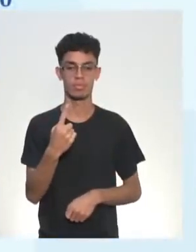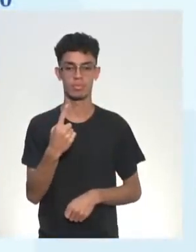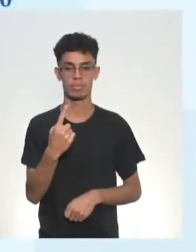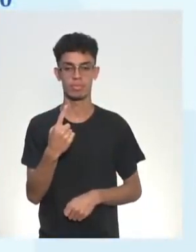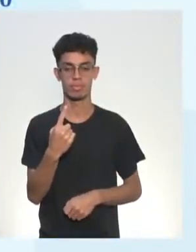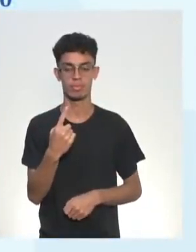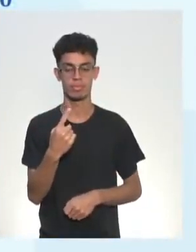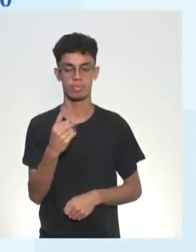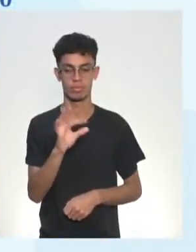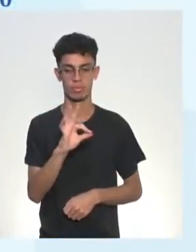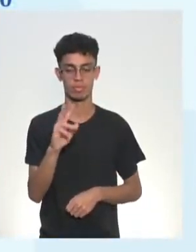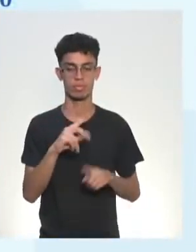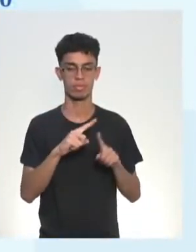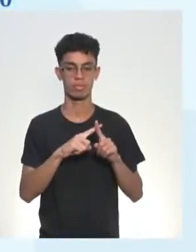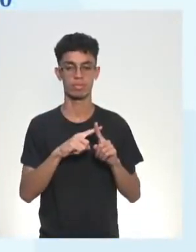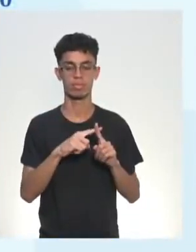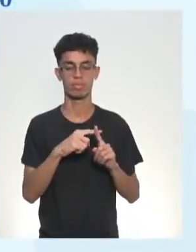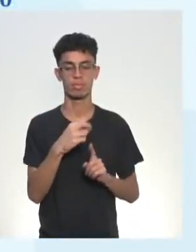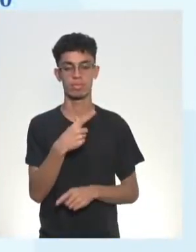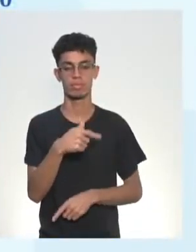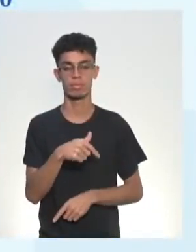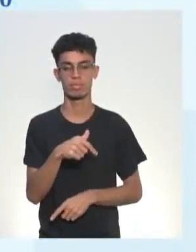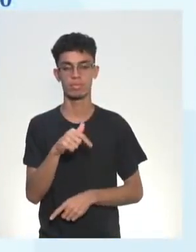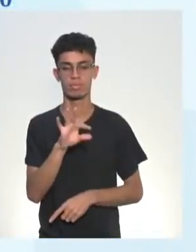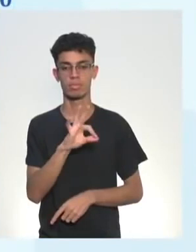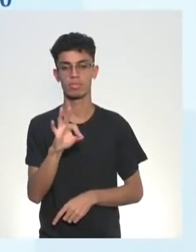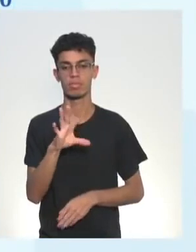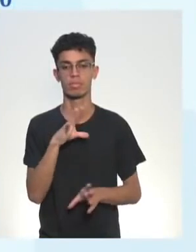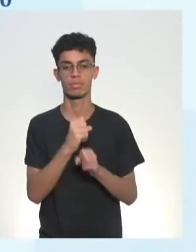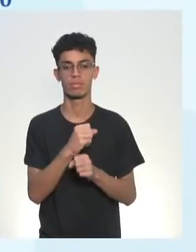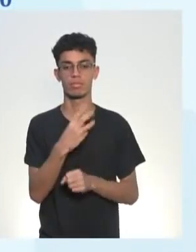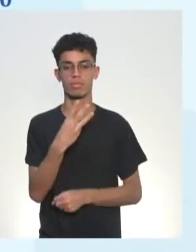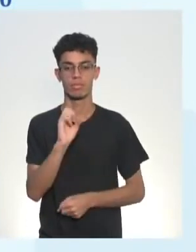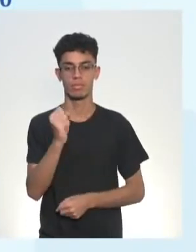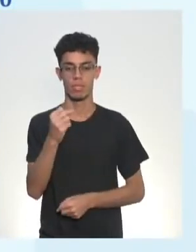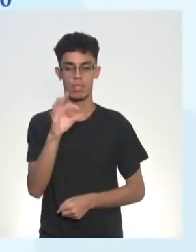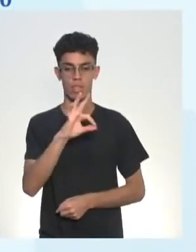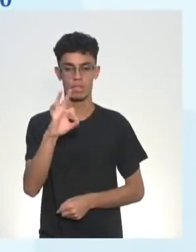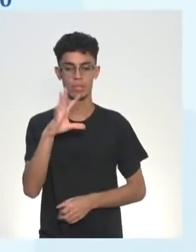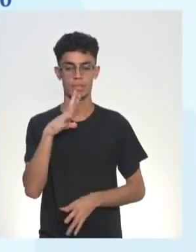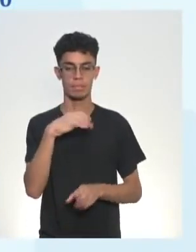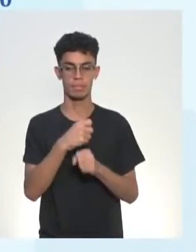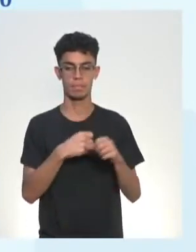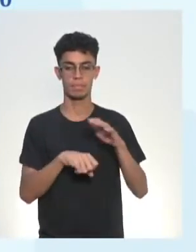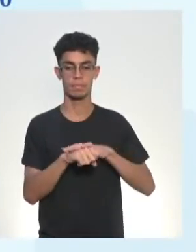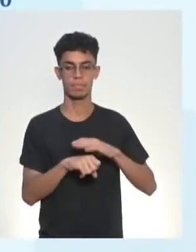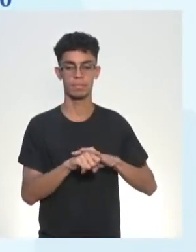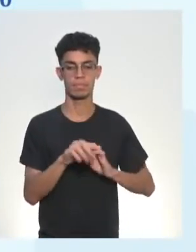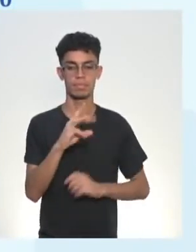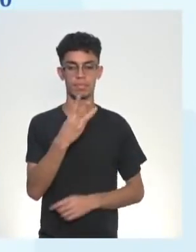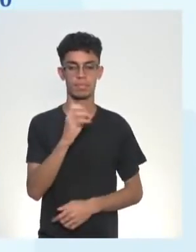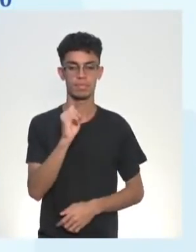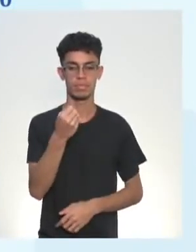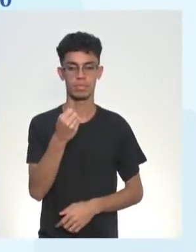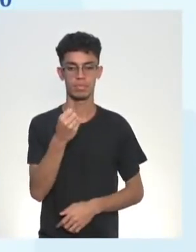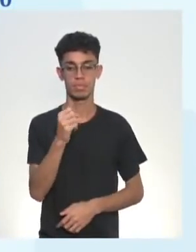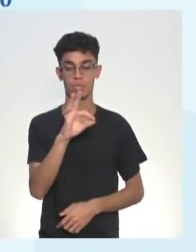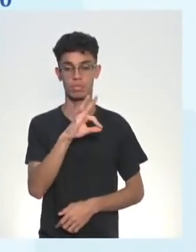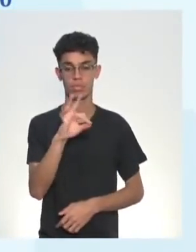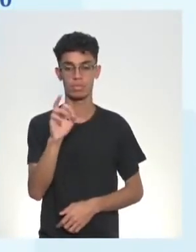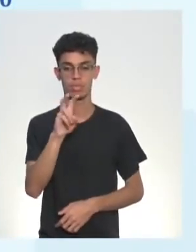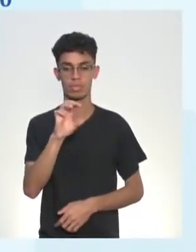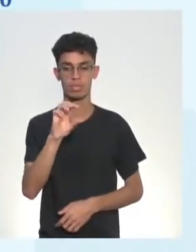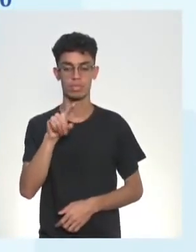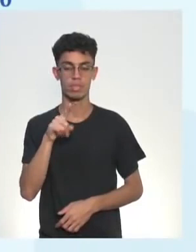mais 27%, dá os nossos 38%. Então, a conta que a gente tem que fazer é 38% dos 5